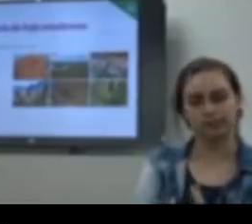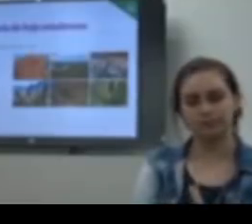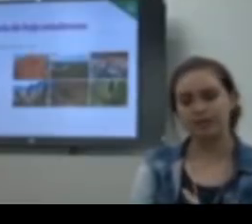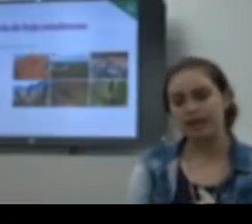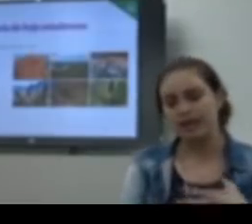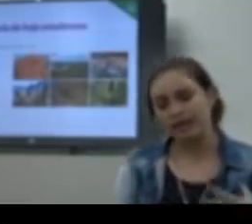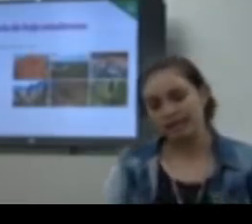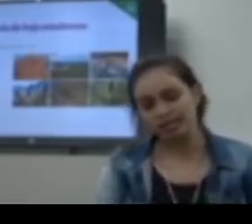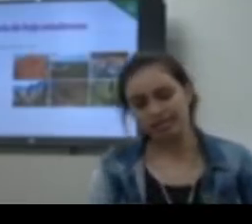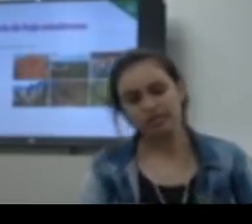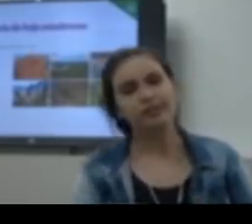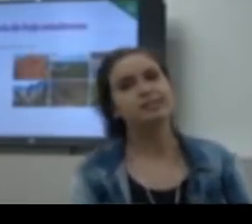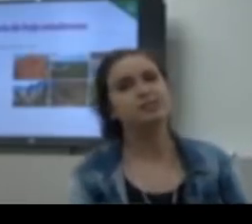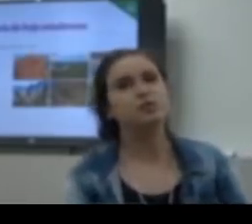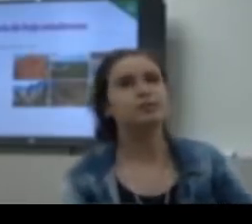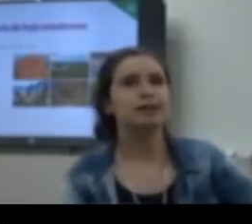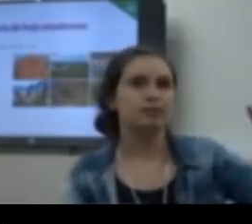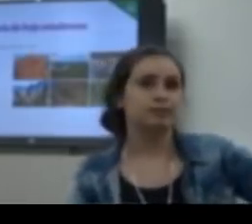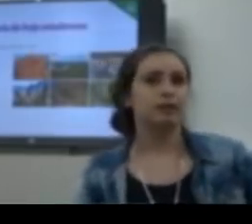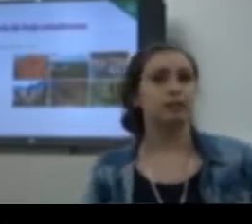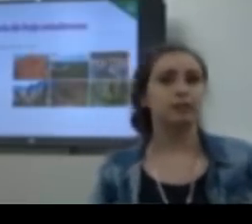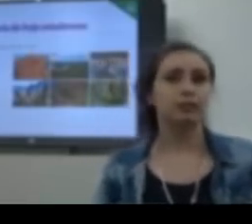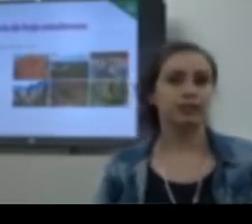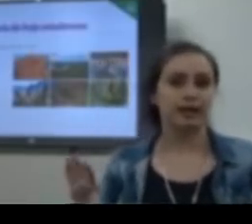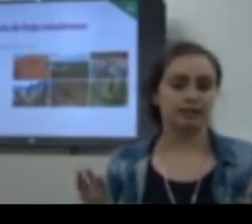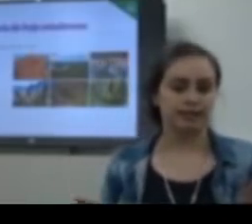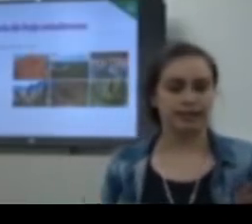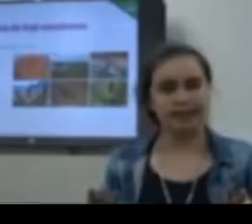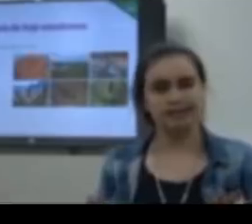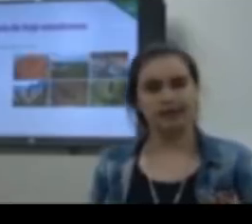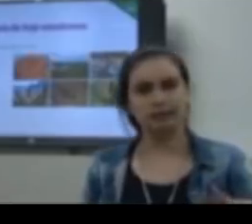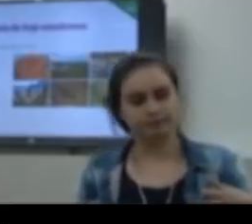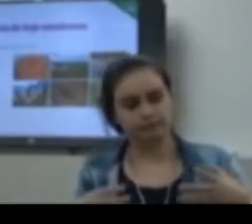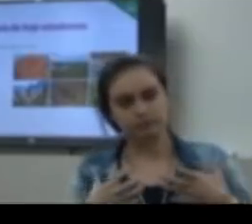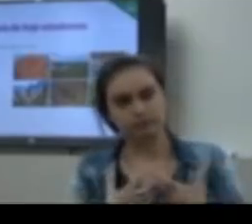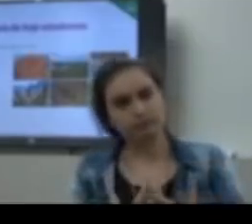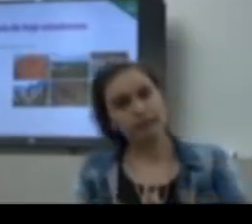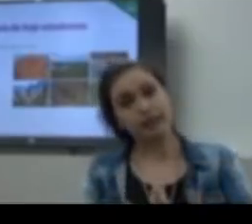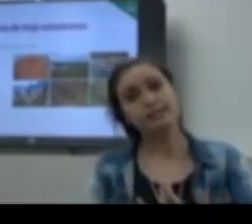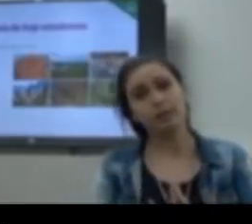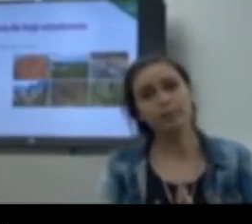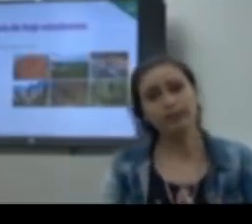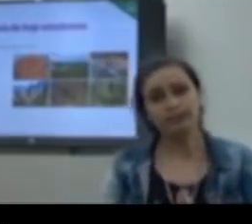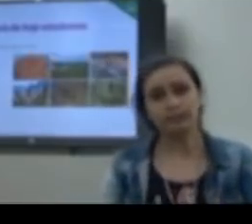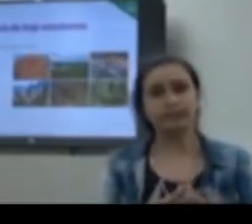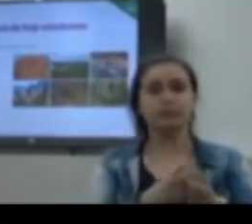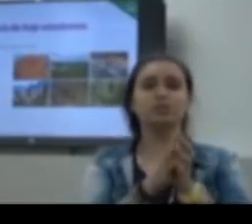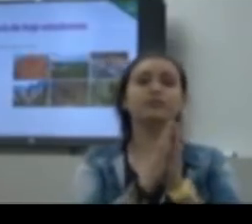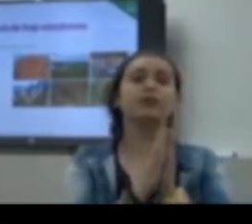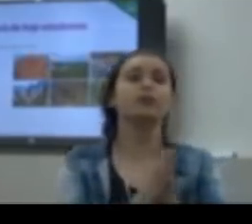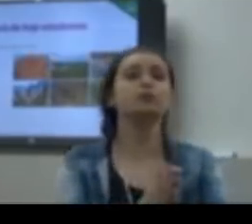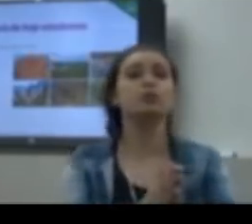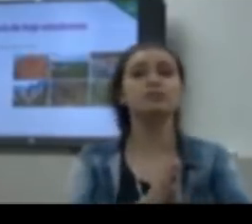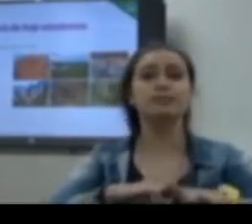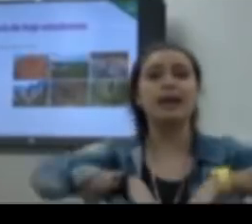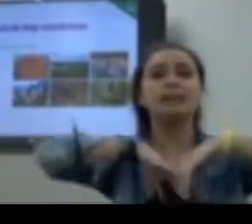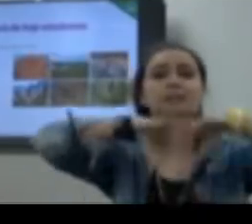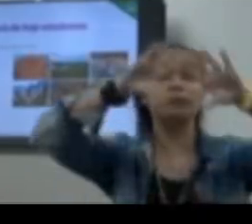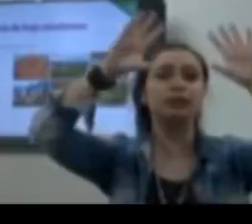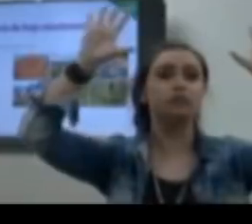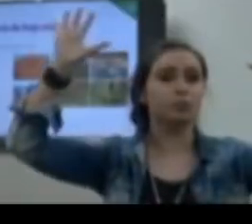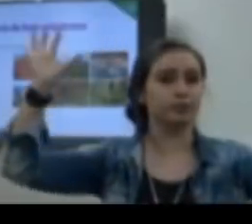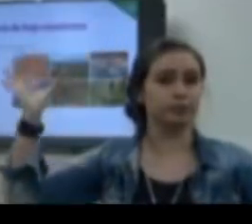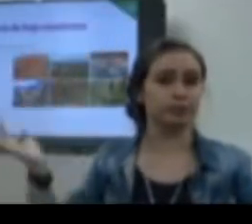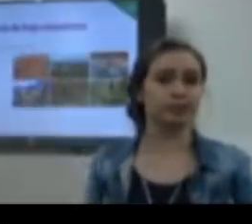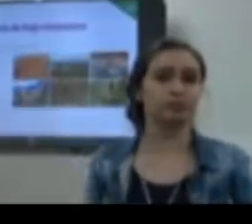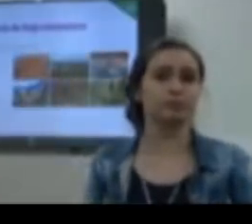de transição. Gente, então essas duas aulas, a aula anterior e essa aula, elas se completam, né? Então a gente falou dos